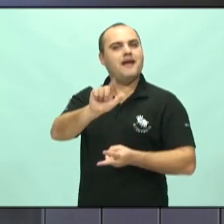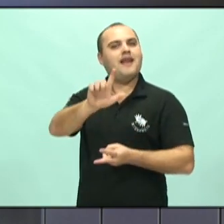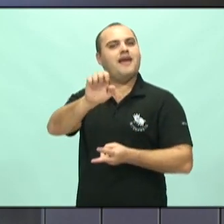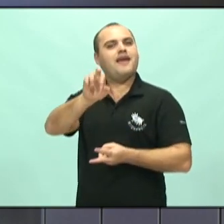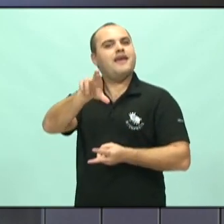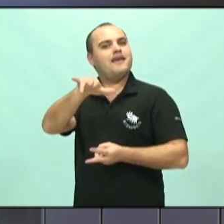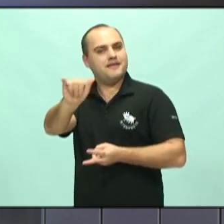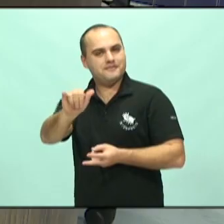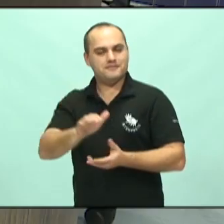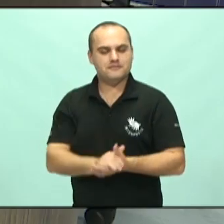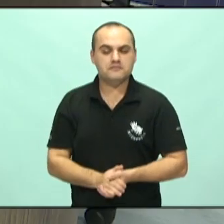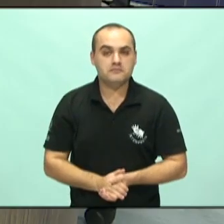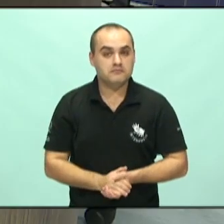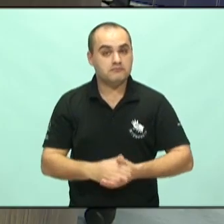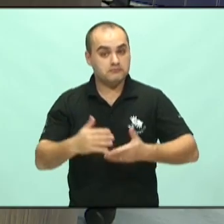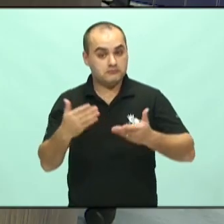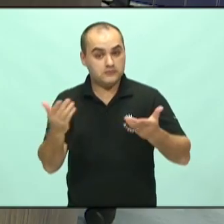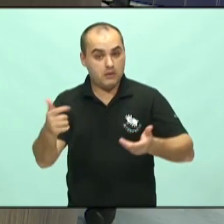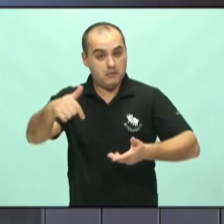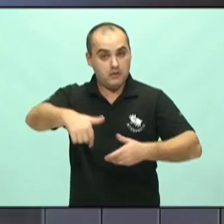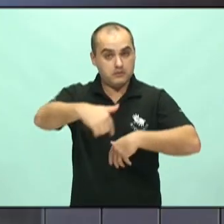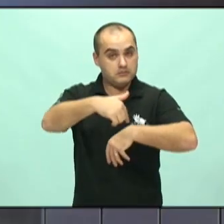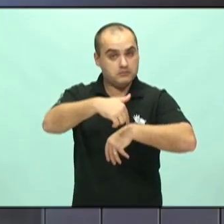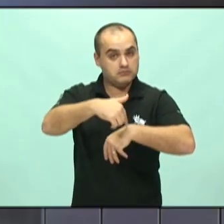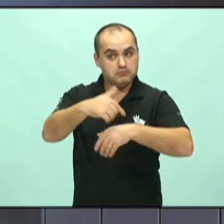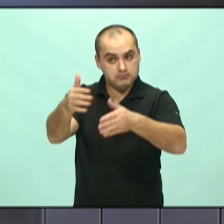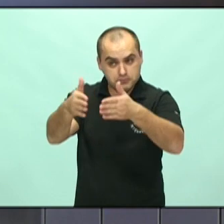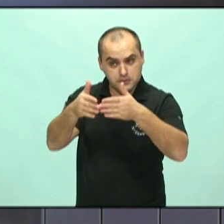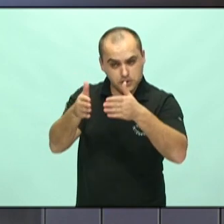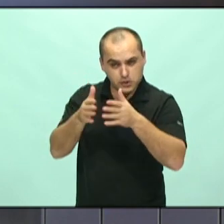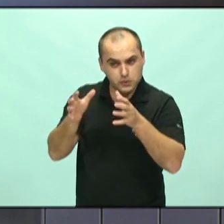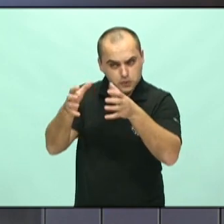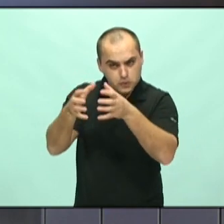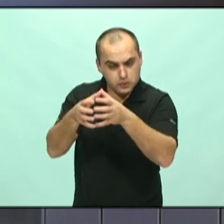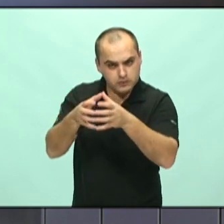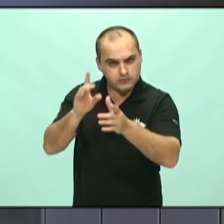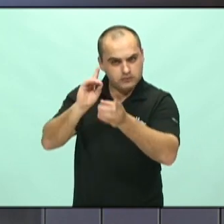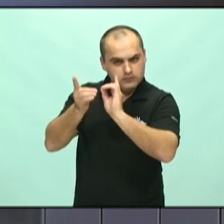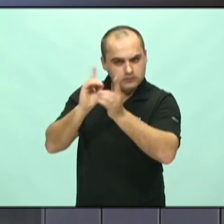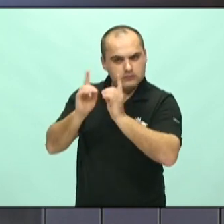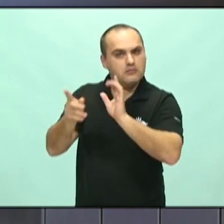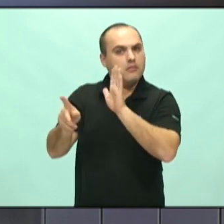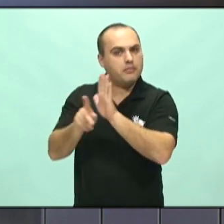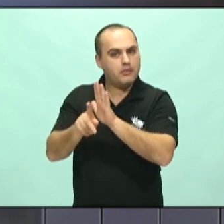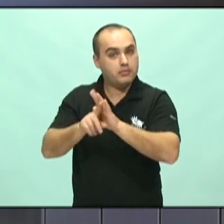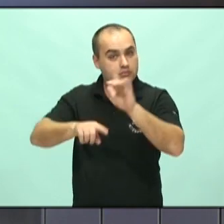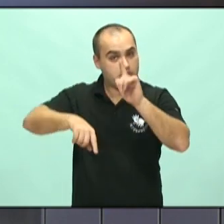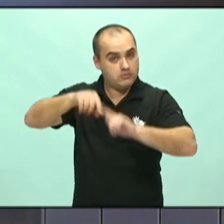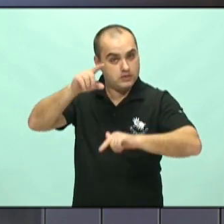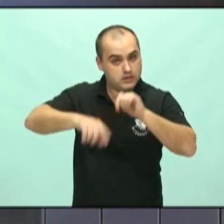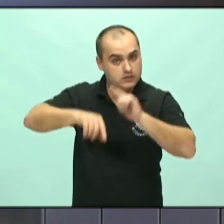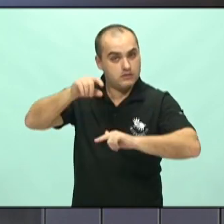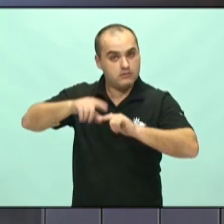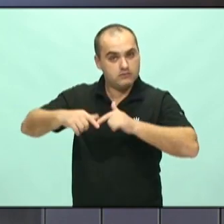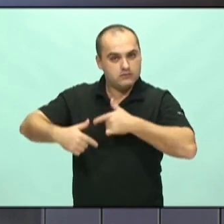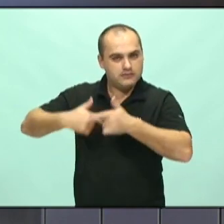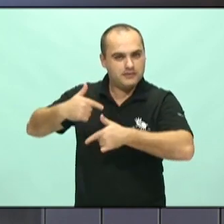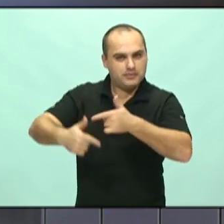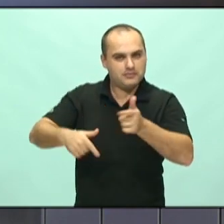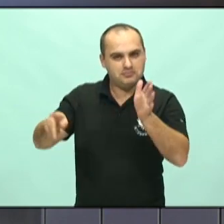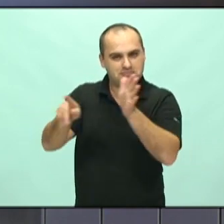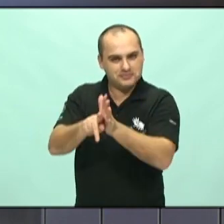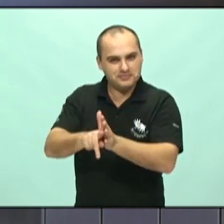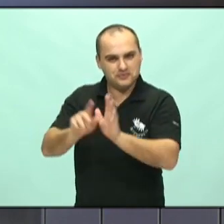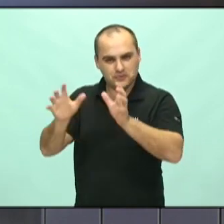Bom, no segundo bloco eu quero pedir para a equipe técnica colocar um material do trabalho realizado pelo Grupo